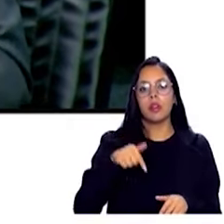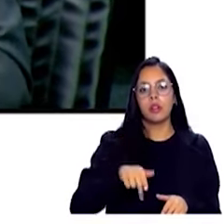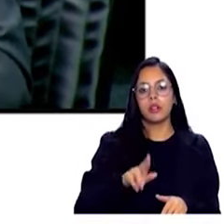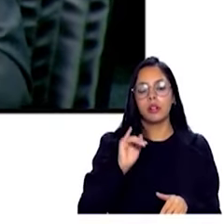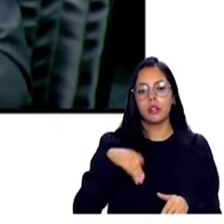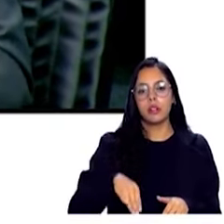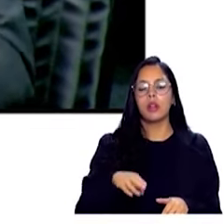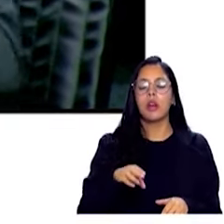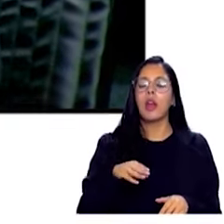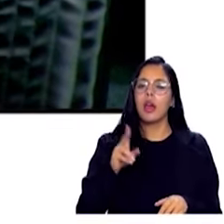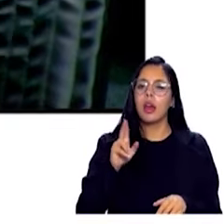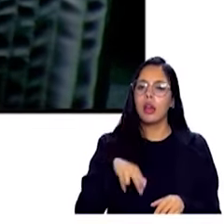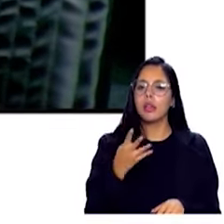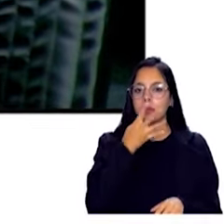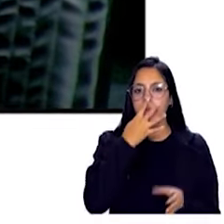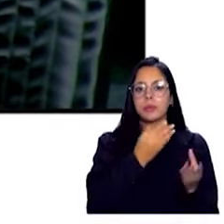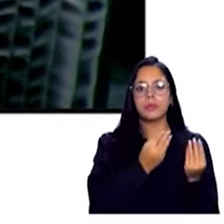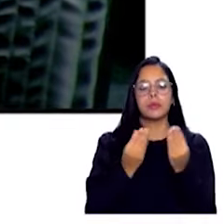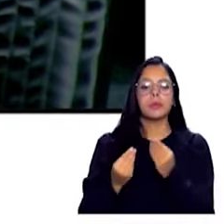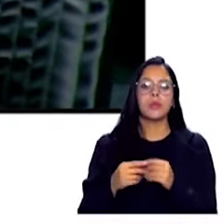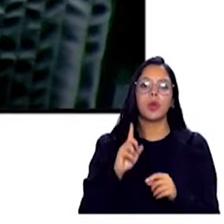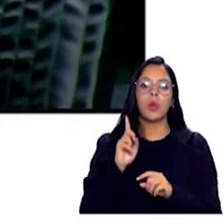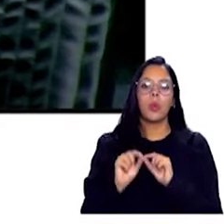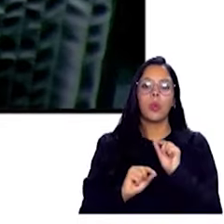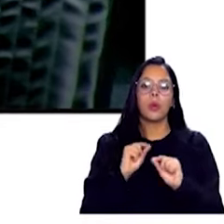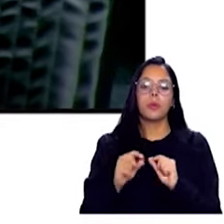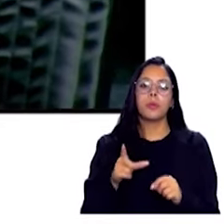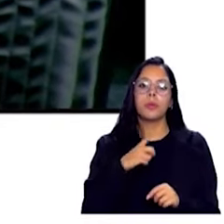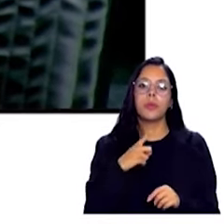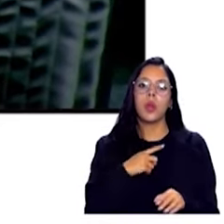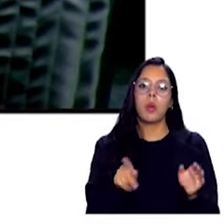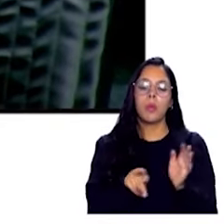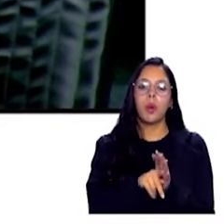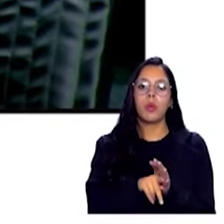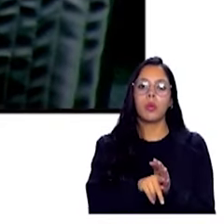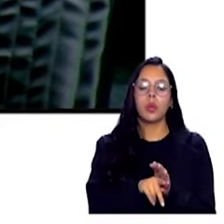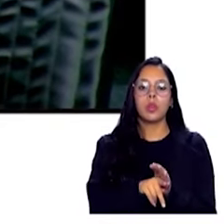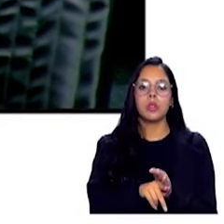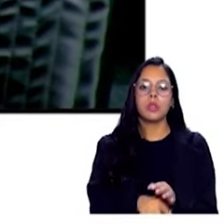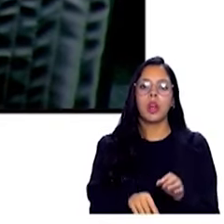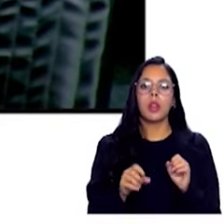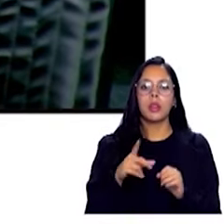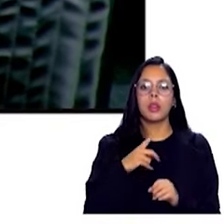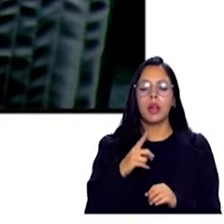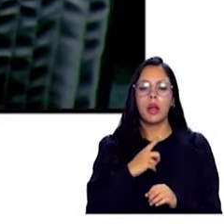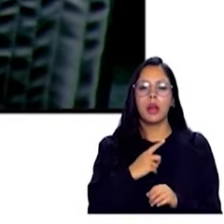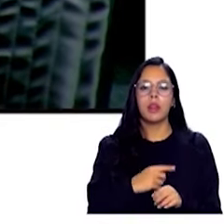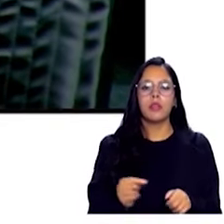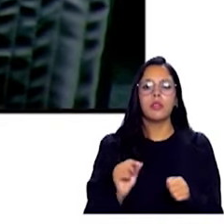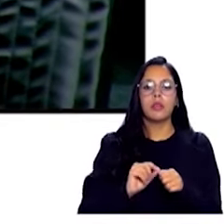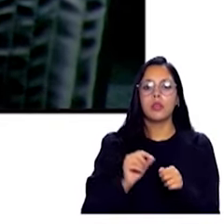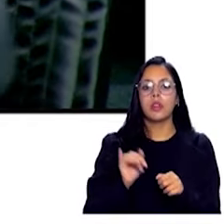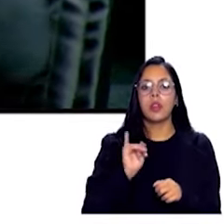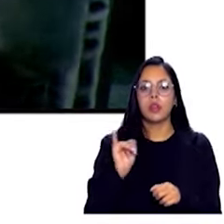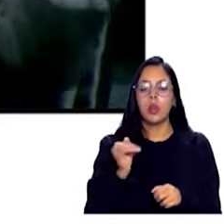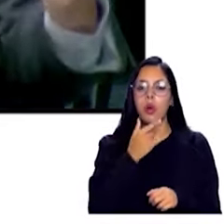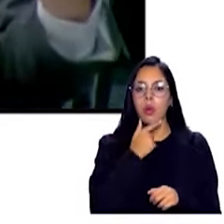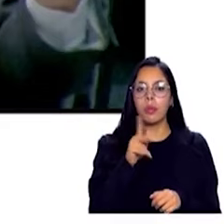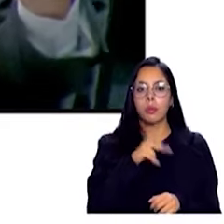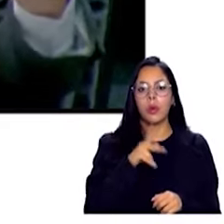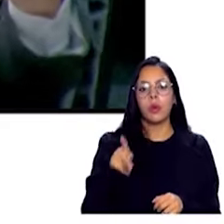um voto muito interessante porque faz expressa alusão a uma teoria Concebida na Itália pelo professor Remo caponi